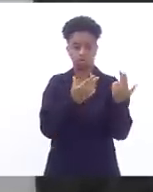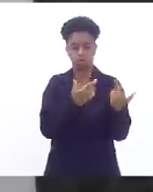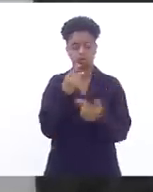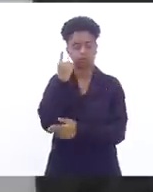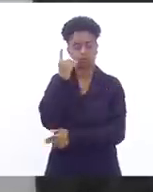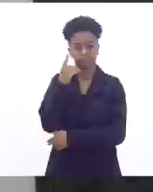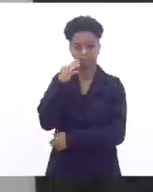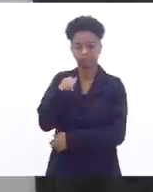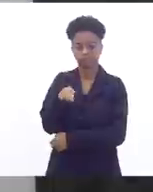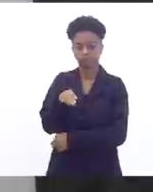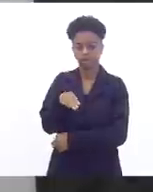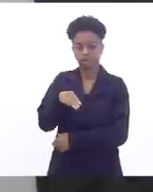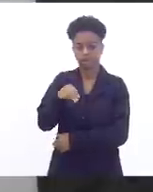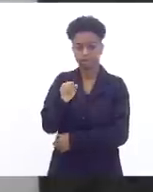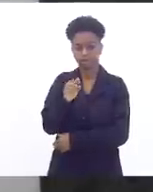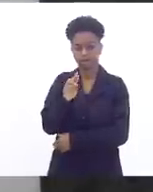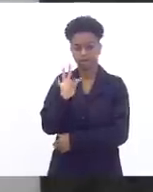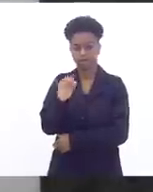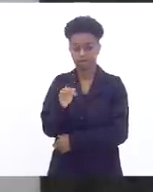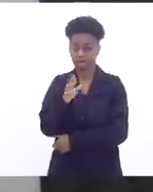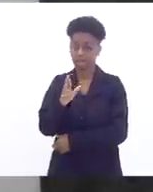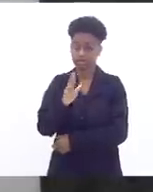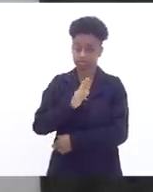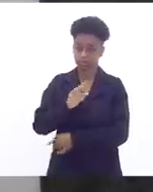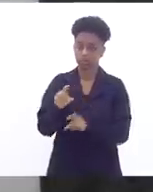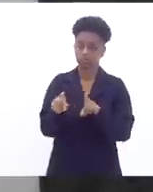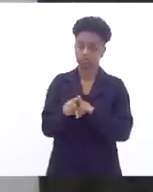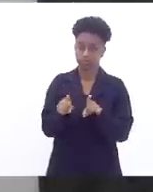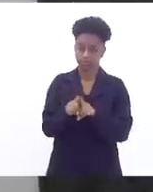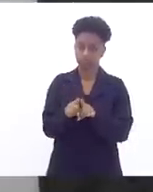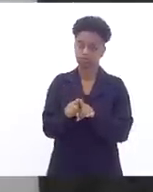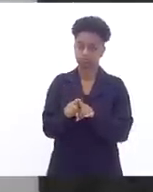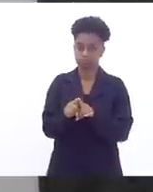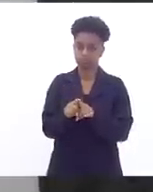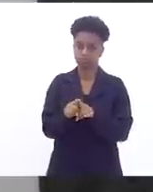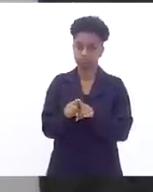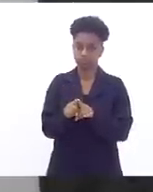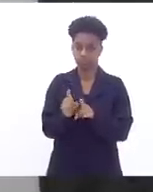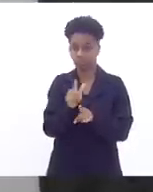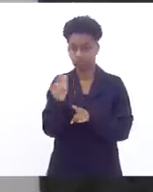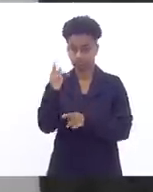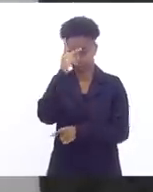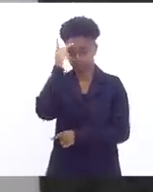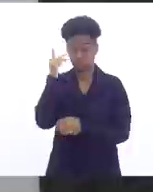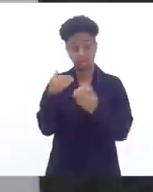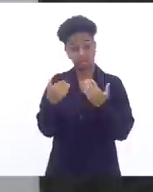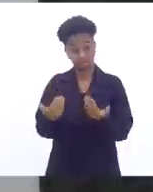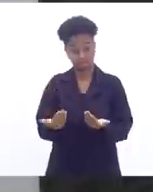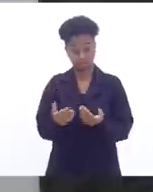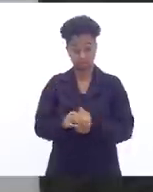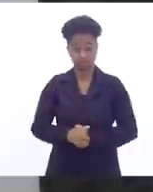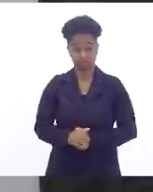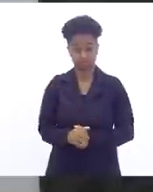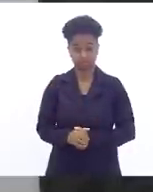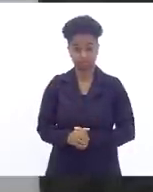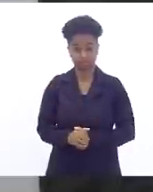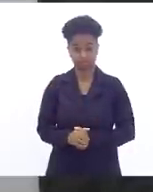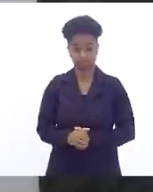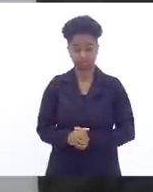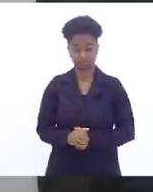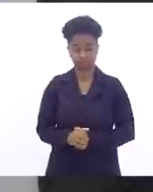Rocha recebeu também de outra de outra pessoa então nesse sentido